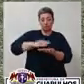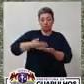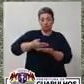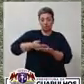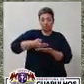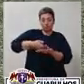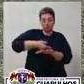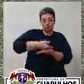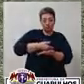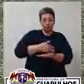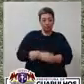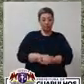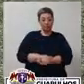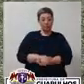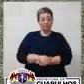Aperta um pouco aí com a colher.